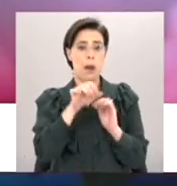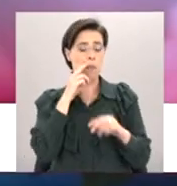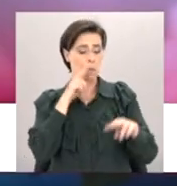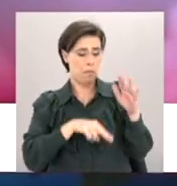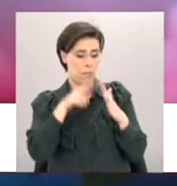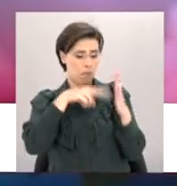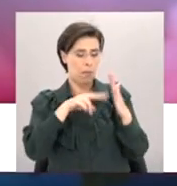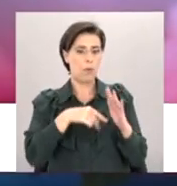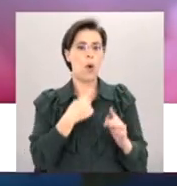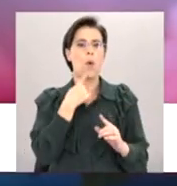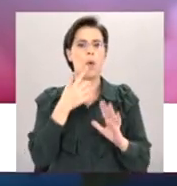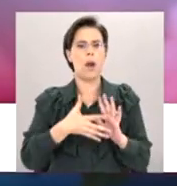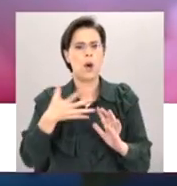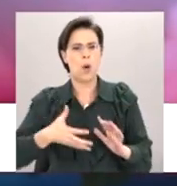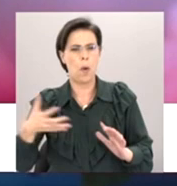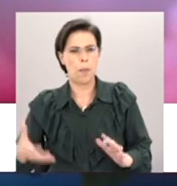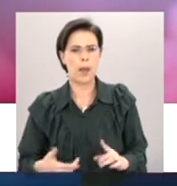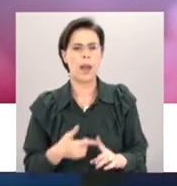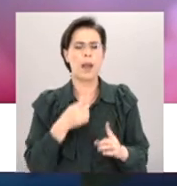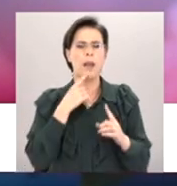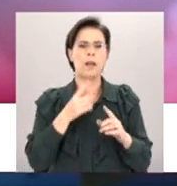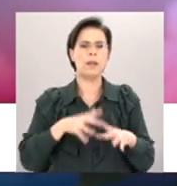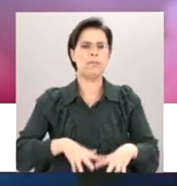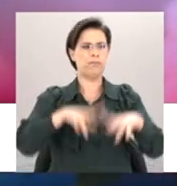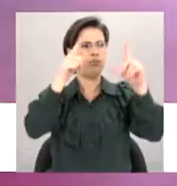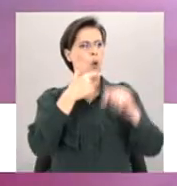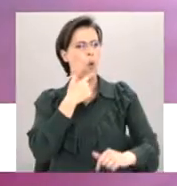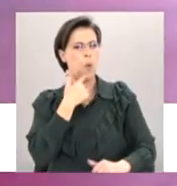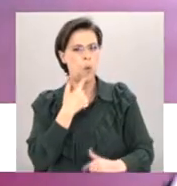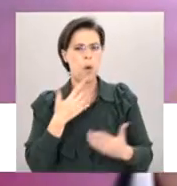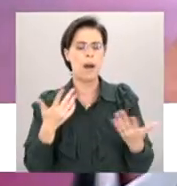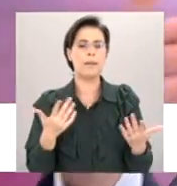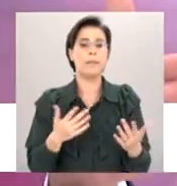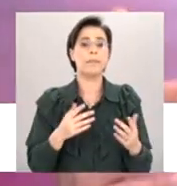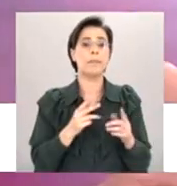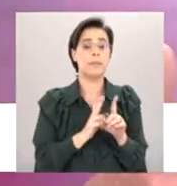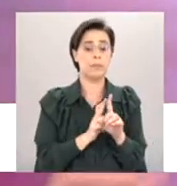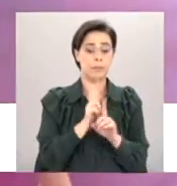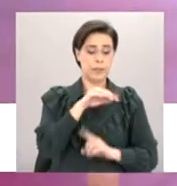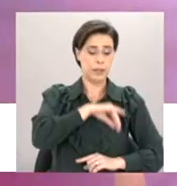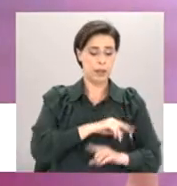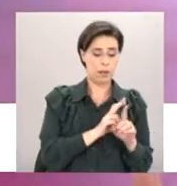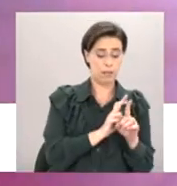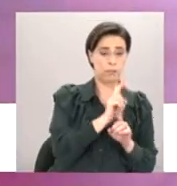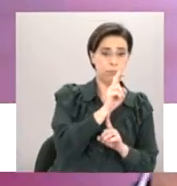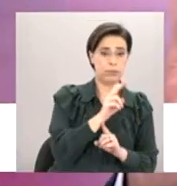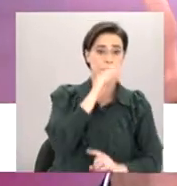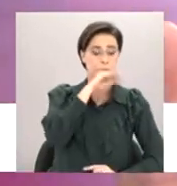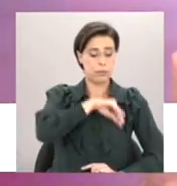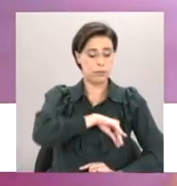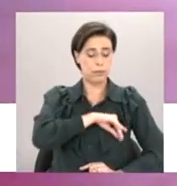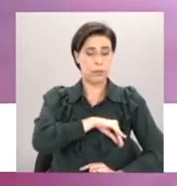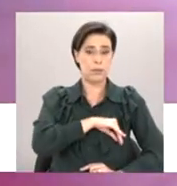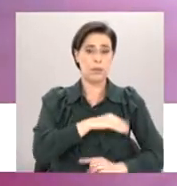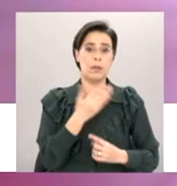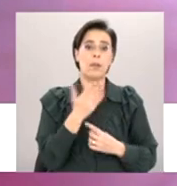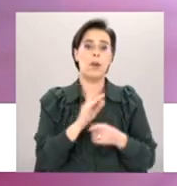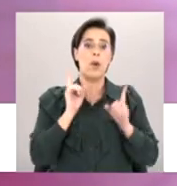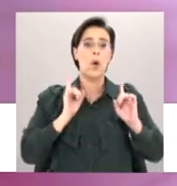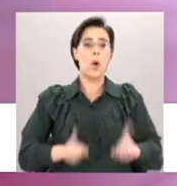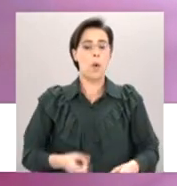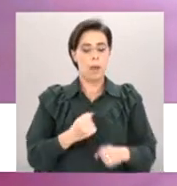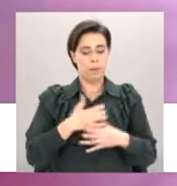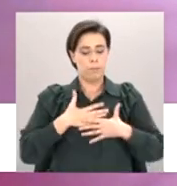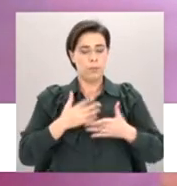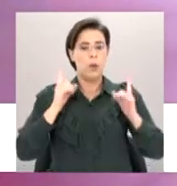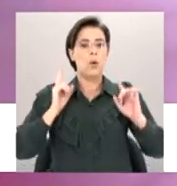é excessivamente complexa excessivamente progressivo e faz com que qualquer aumento de salário do pessoas sejam filiados atenção como por exemplo a começar